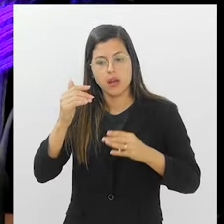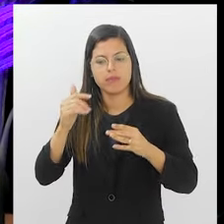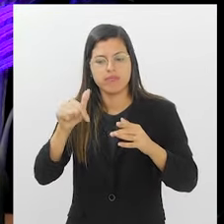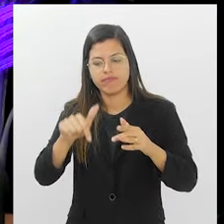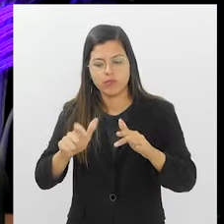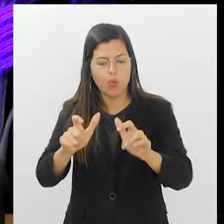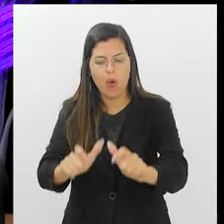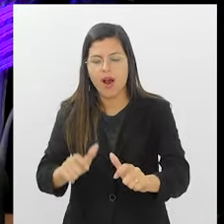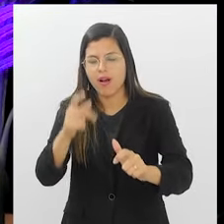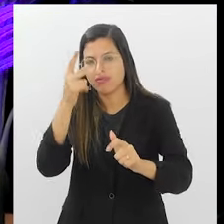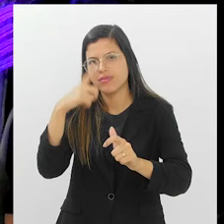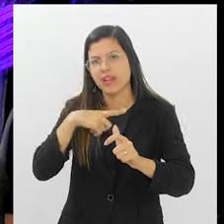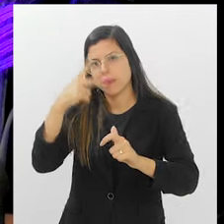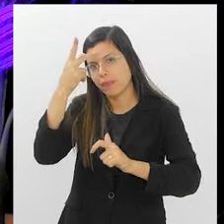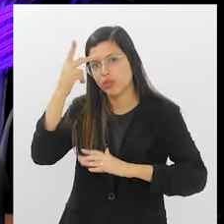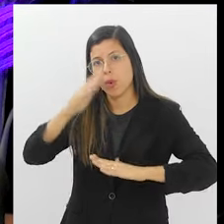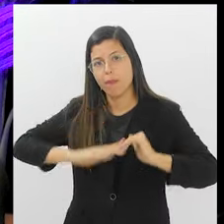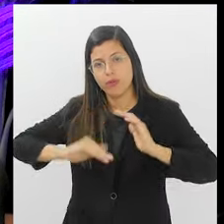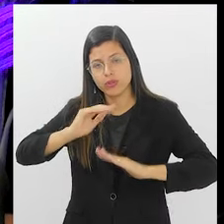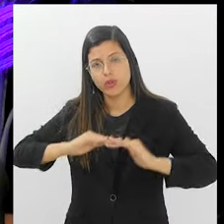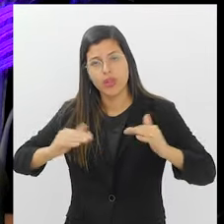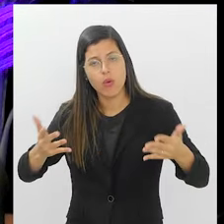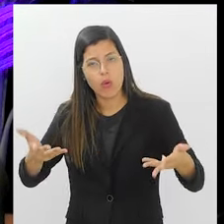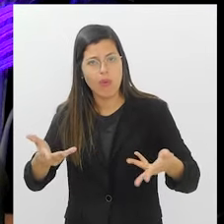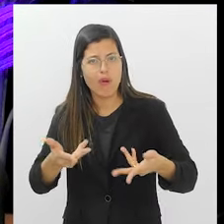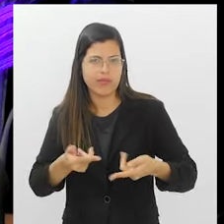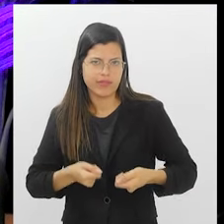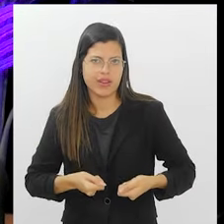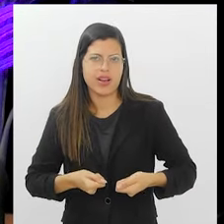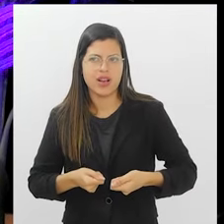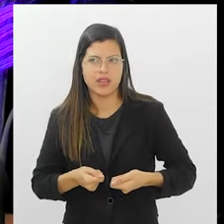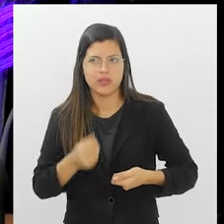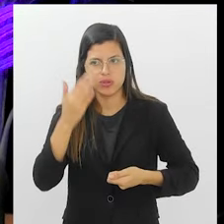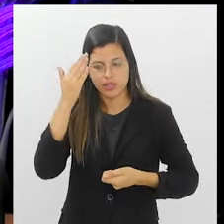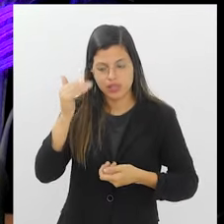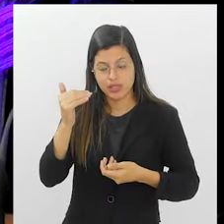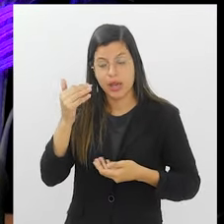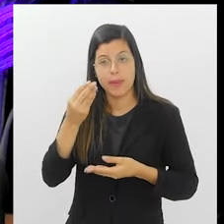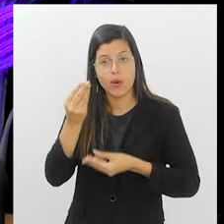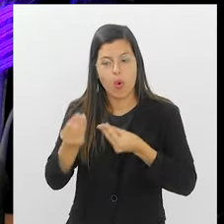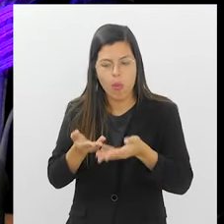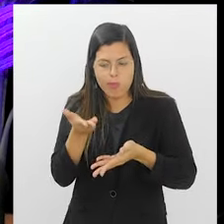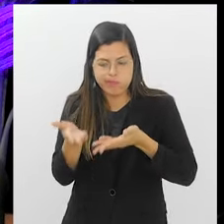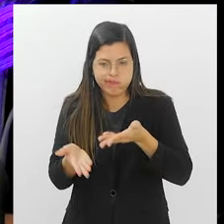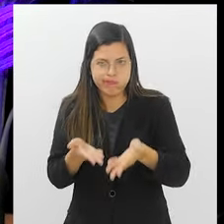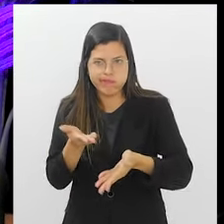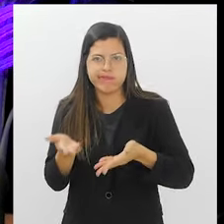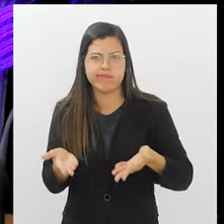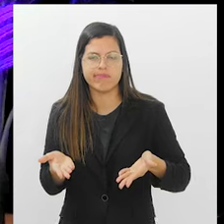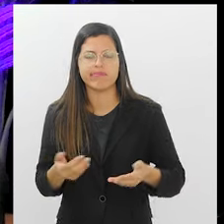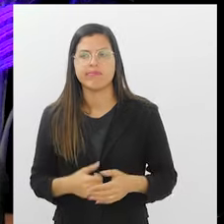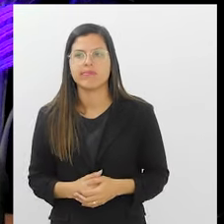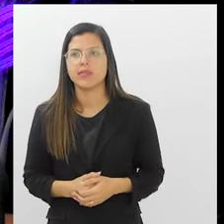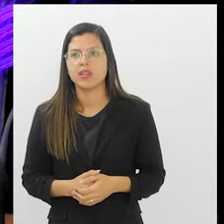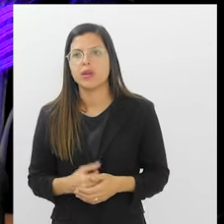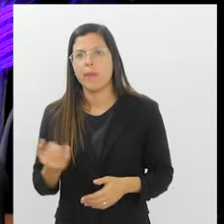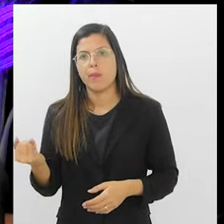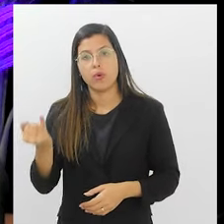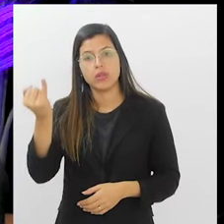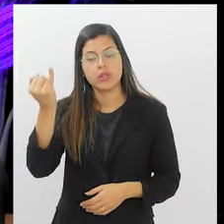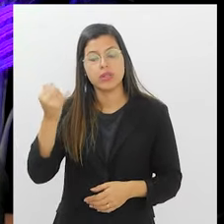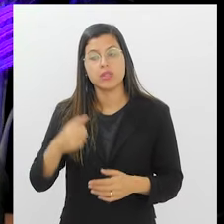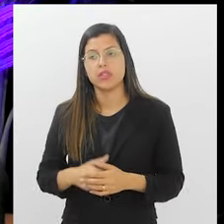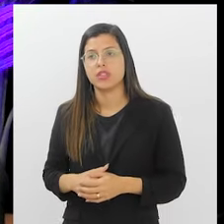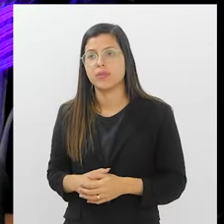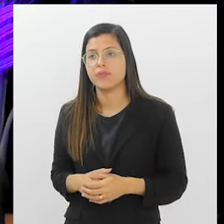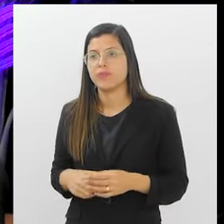pessoas são qualificadas, que sabem como lidar com esse jovem, né? Que tá, a diferença de um jovem para o outro, né?